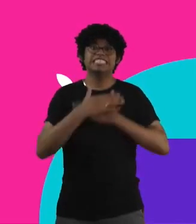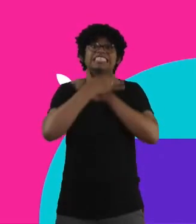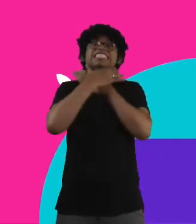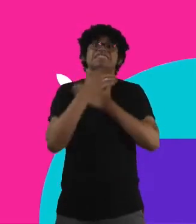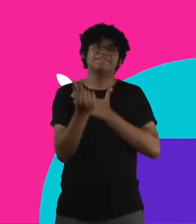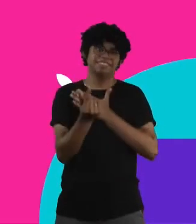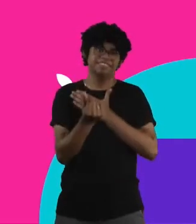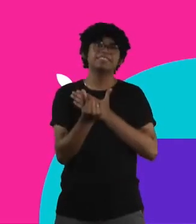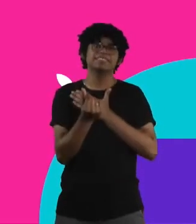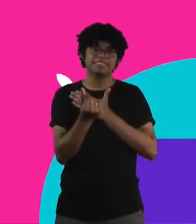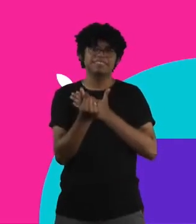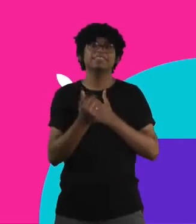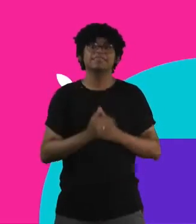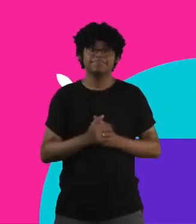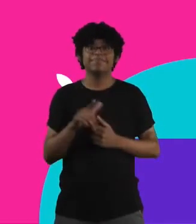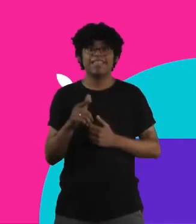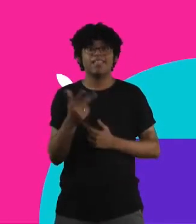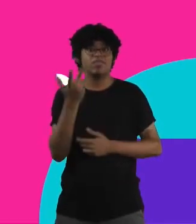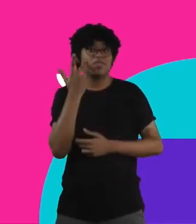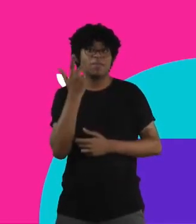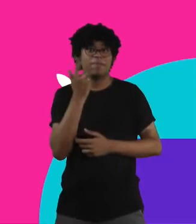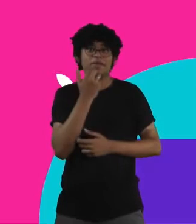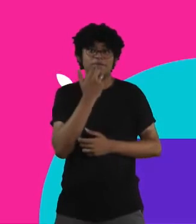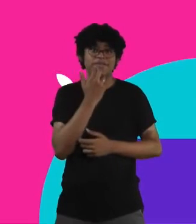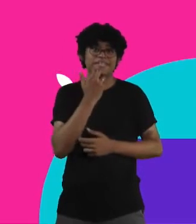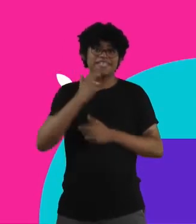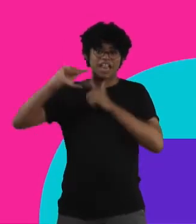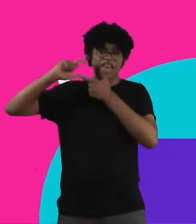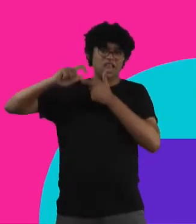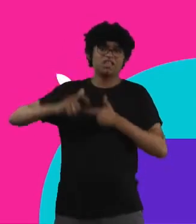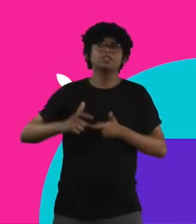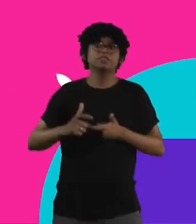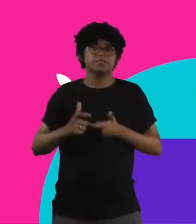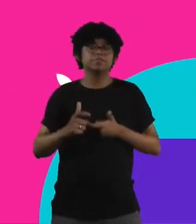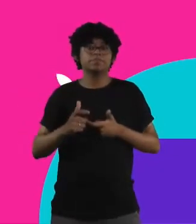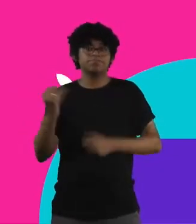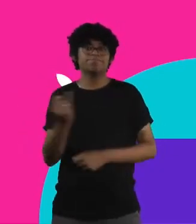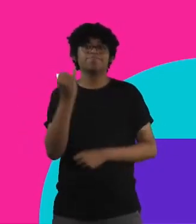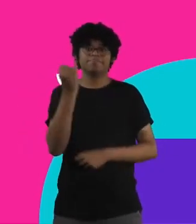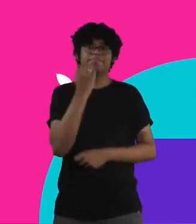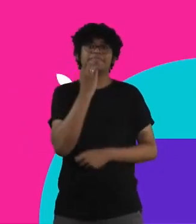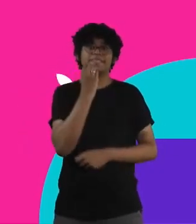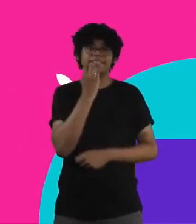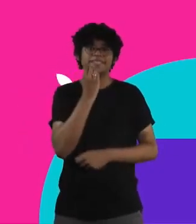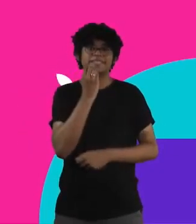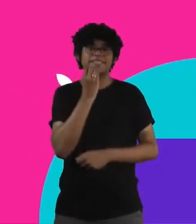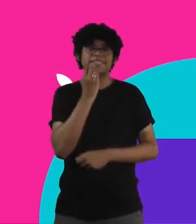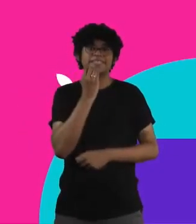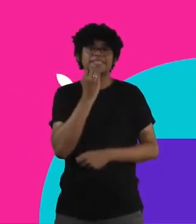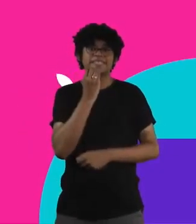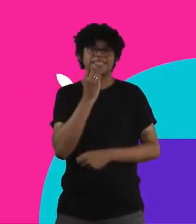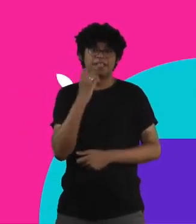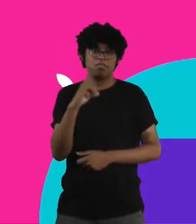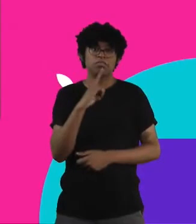a gente fala do sistema, financeiro tradicional. É importante que a gente